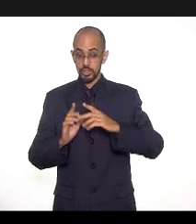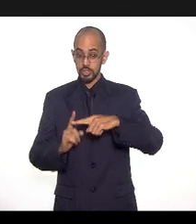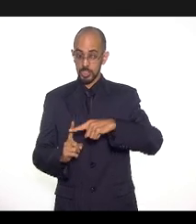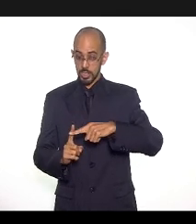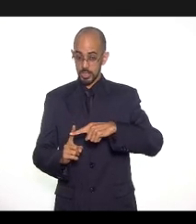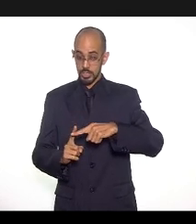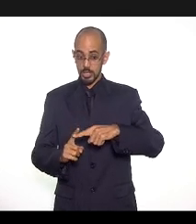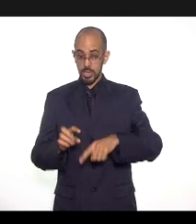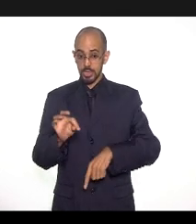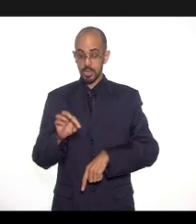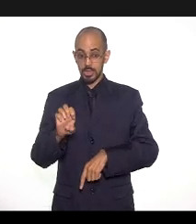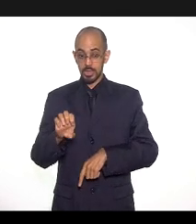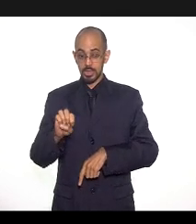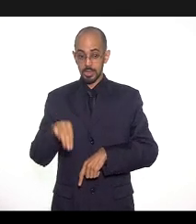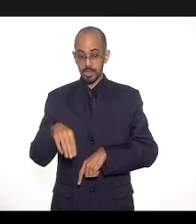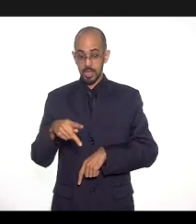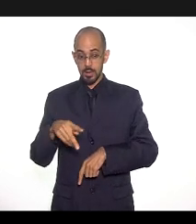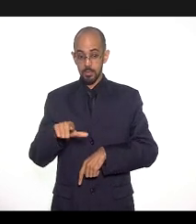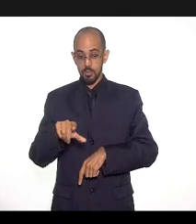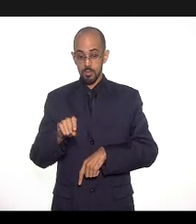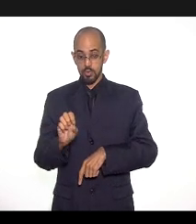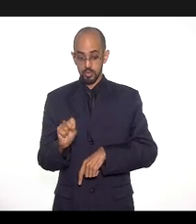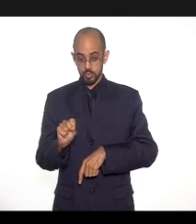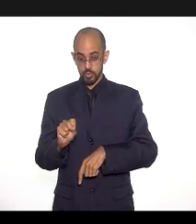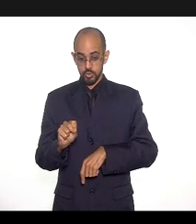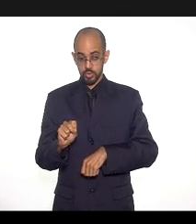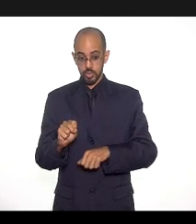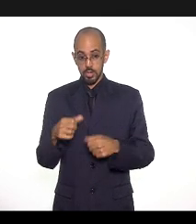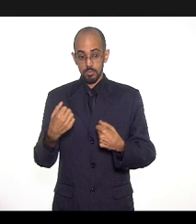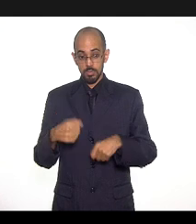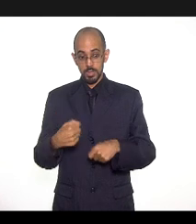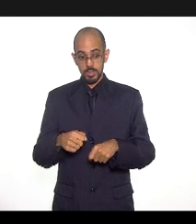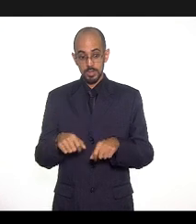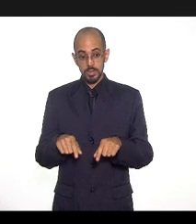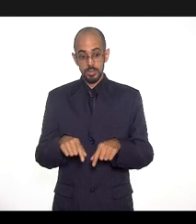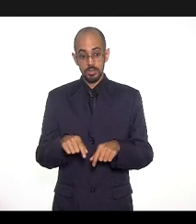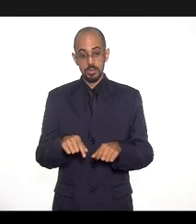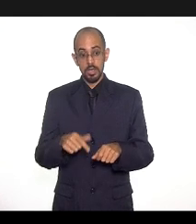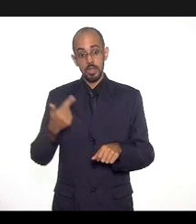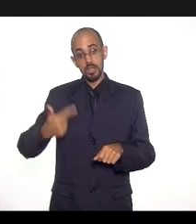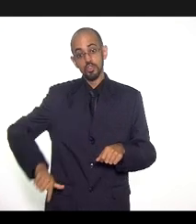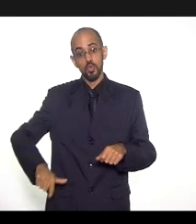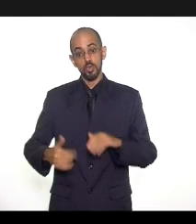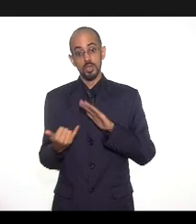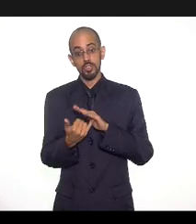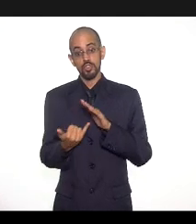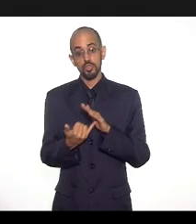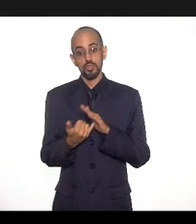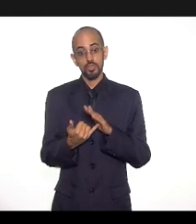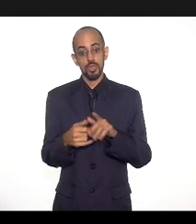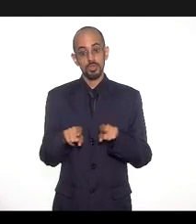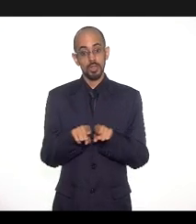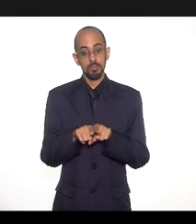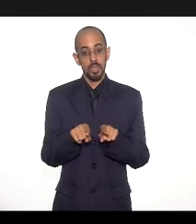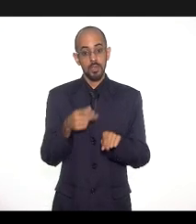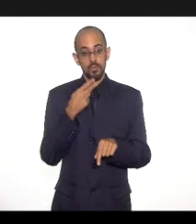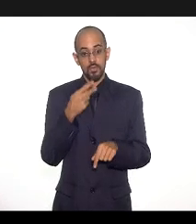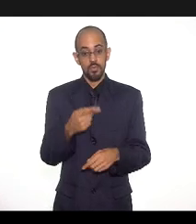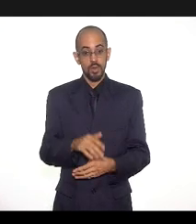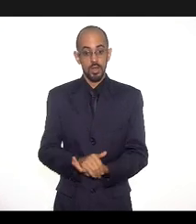tirar a palavra, além das demais instituições mencionadas, porque essas não têm imunidade. Né? E se